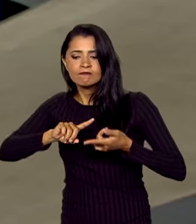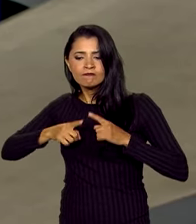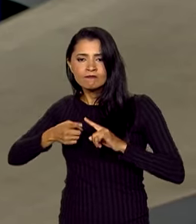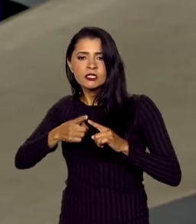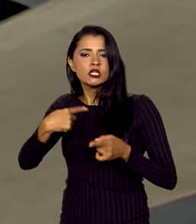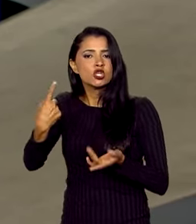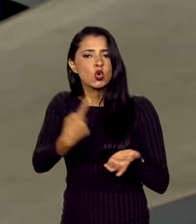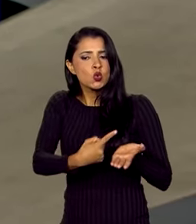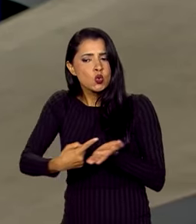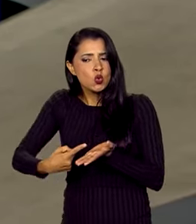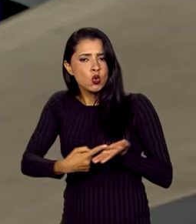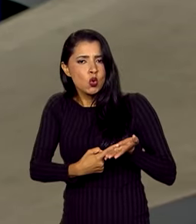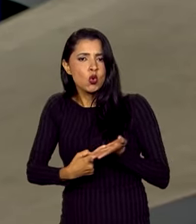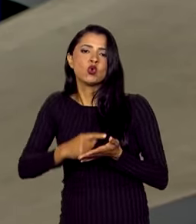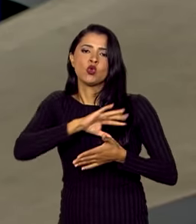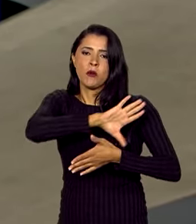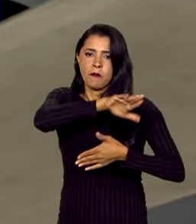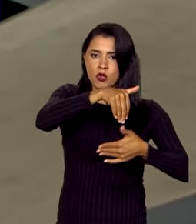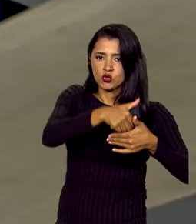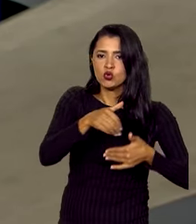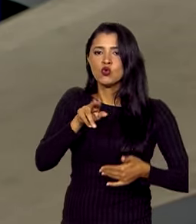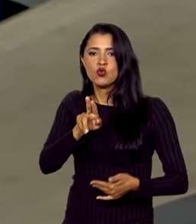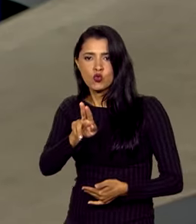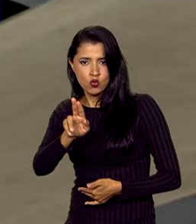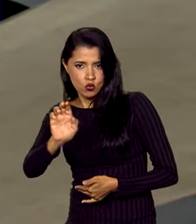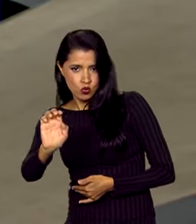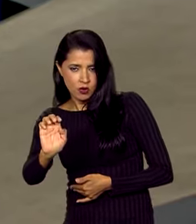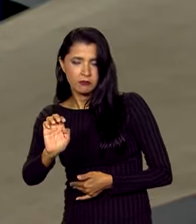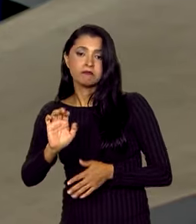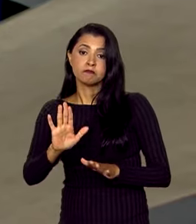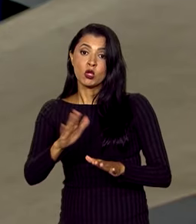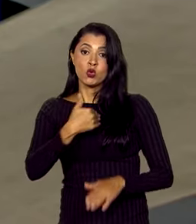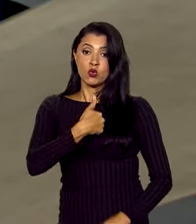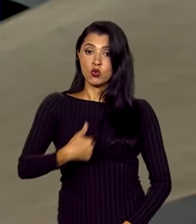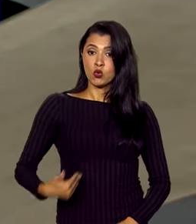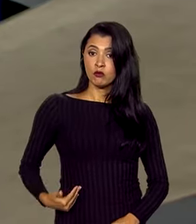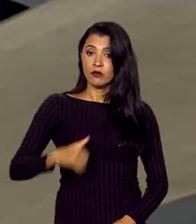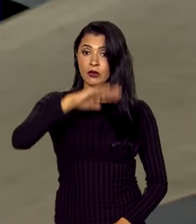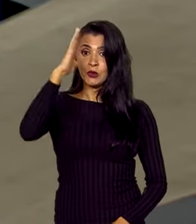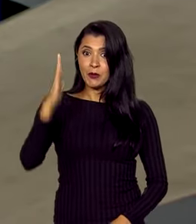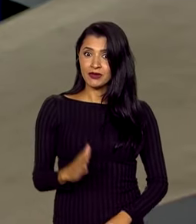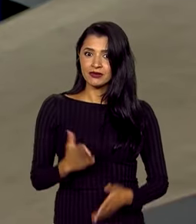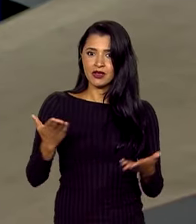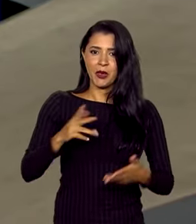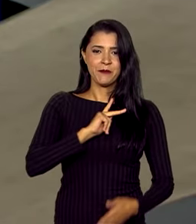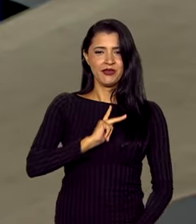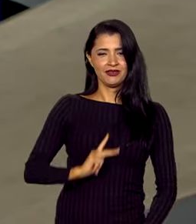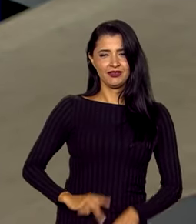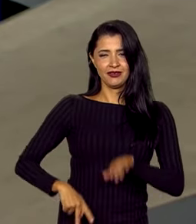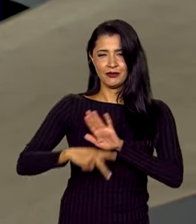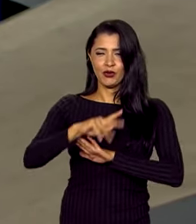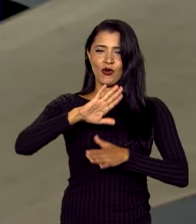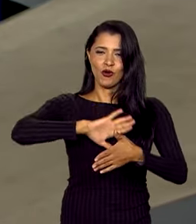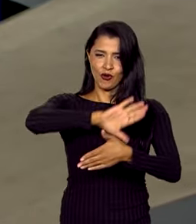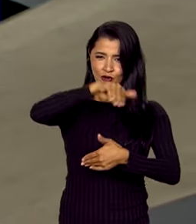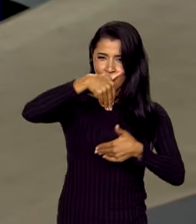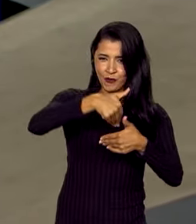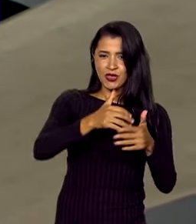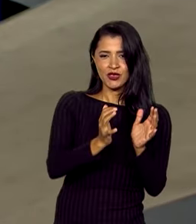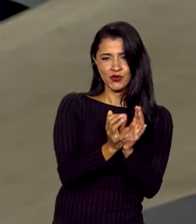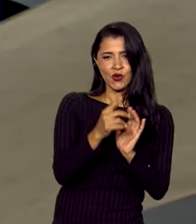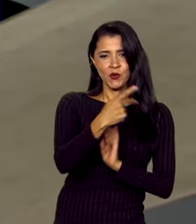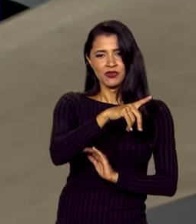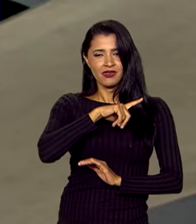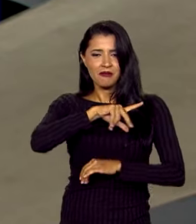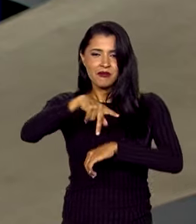acordo entre Mercosul e União Europeia. E o governo brasileiro ocupa a presidência do Mercosul, o bloco que reúne